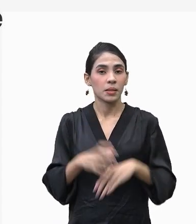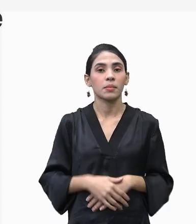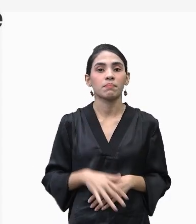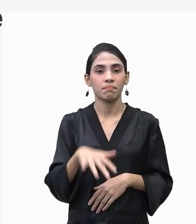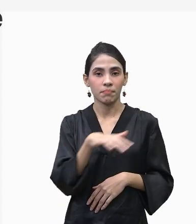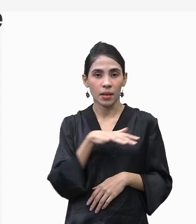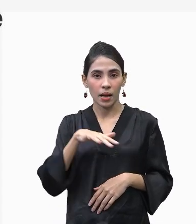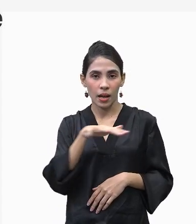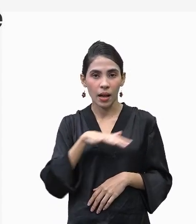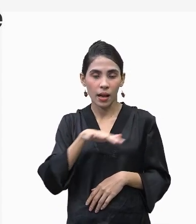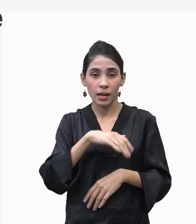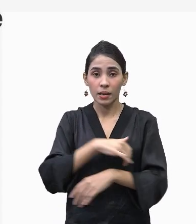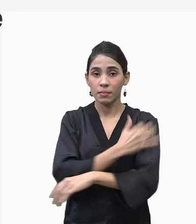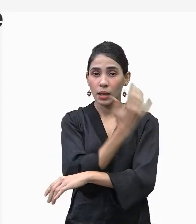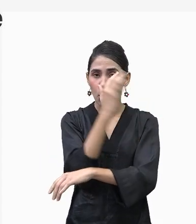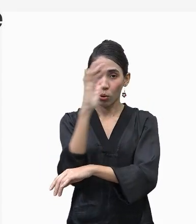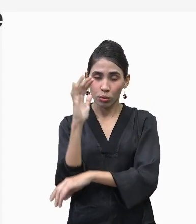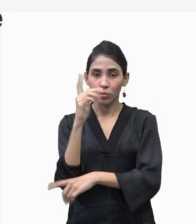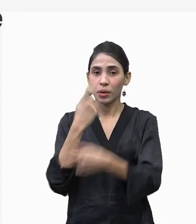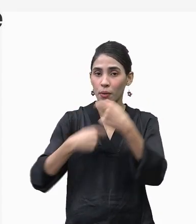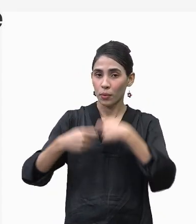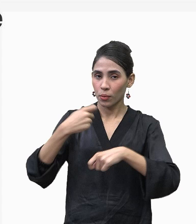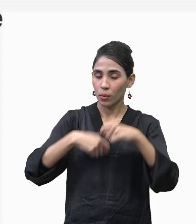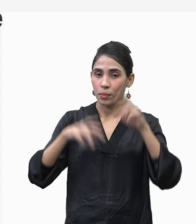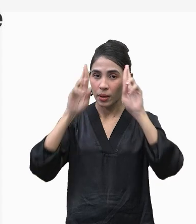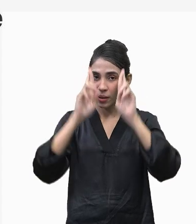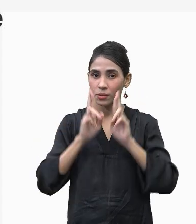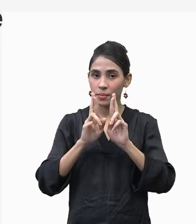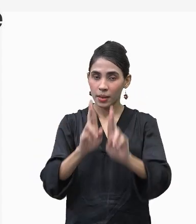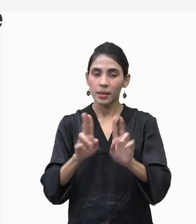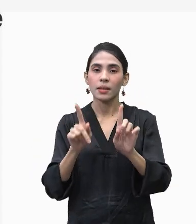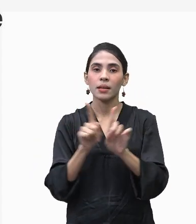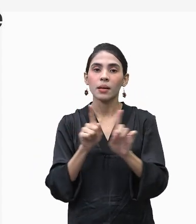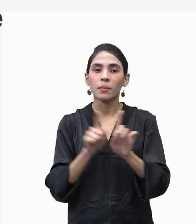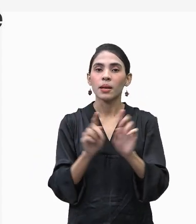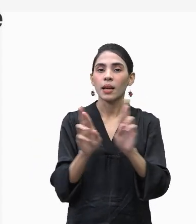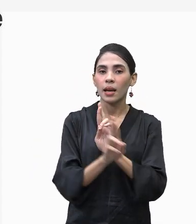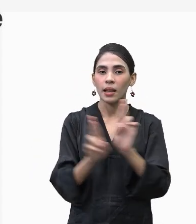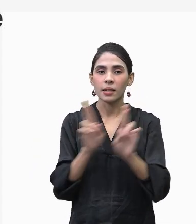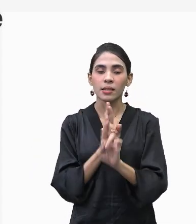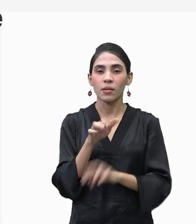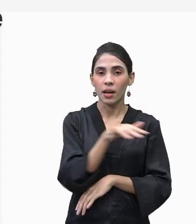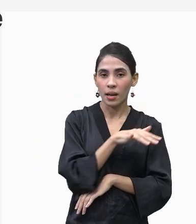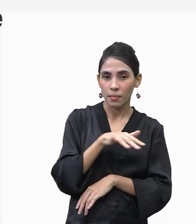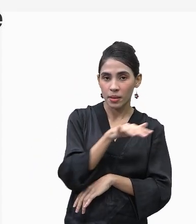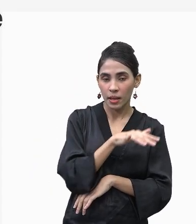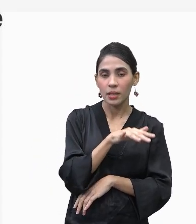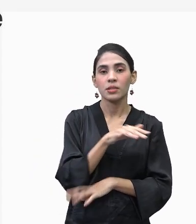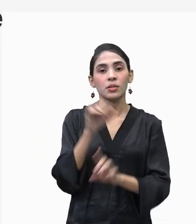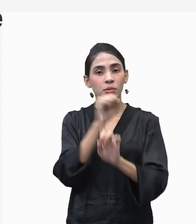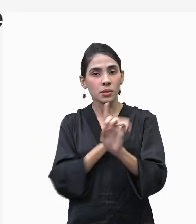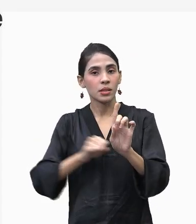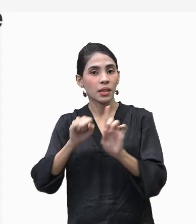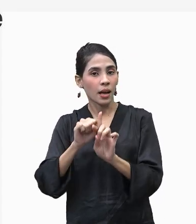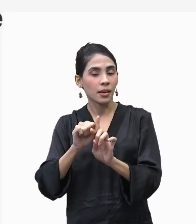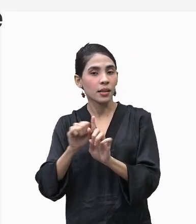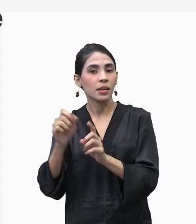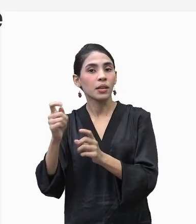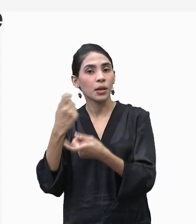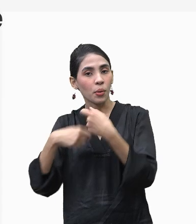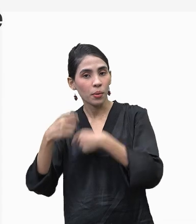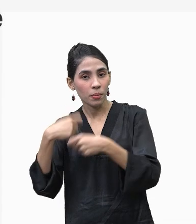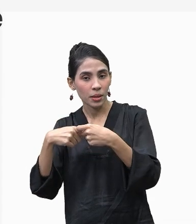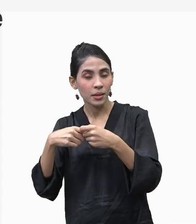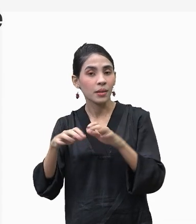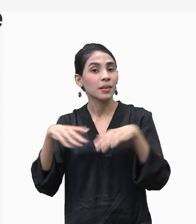zoneamento ecológico-econômico respeita a relação entre ambiente, sociedade e a economia, e aí